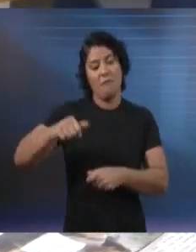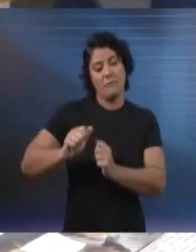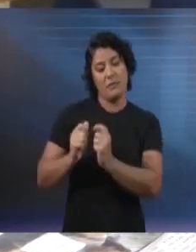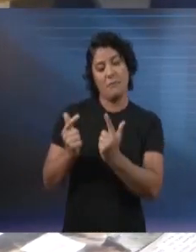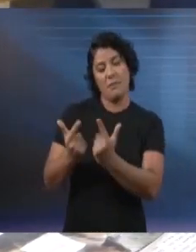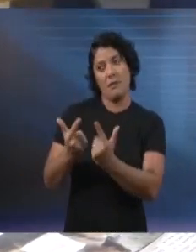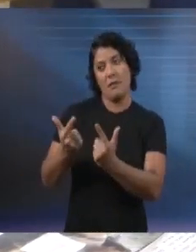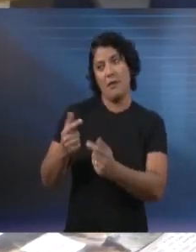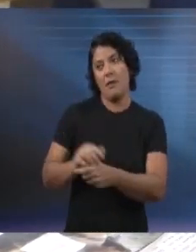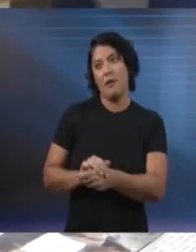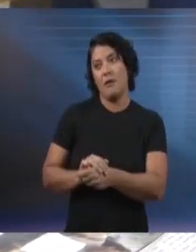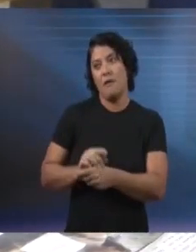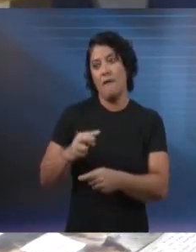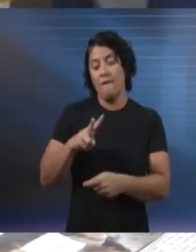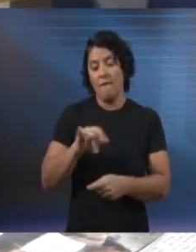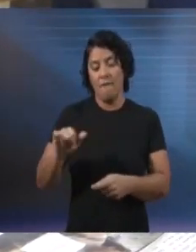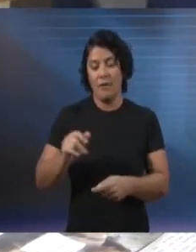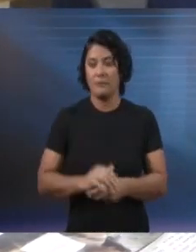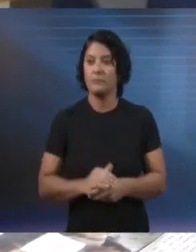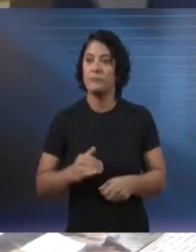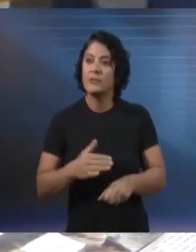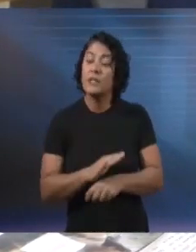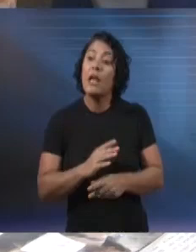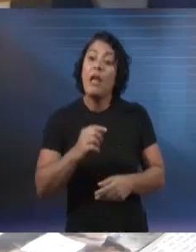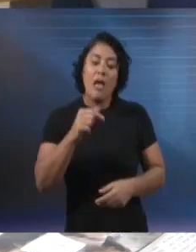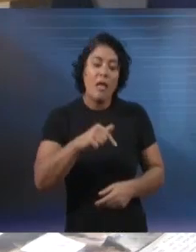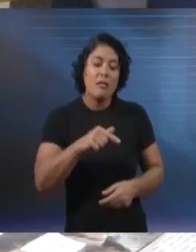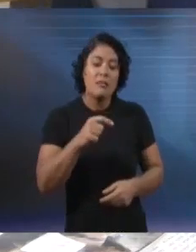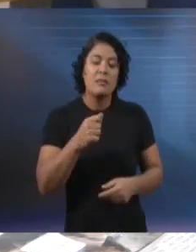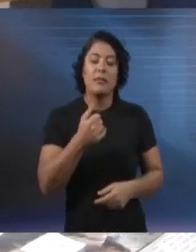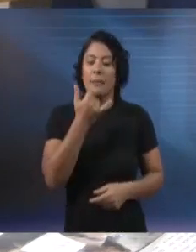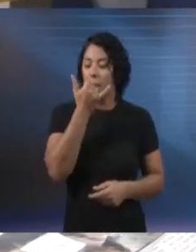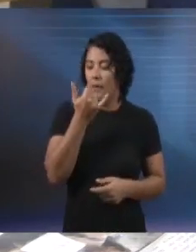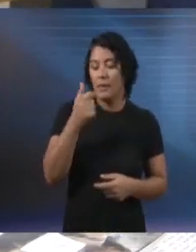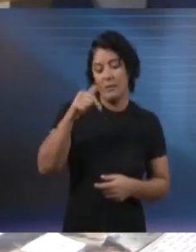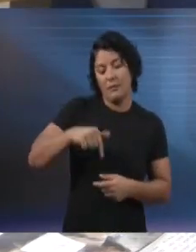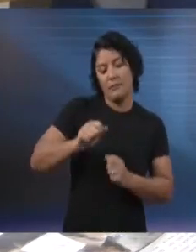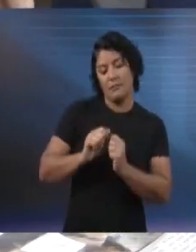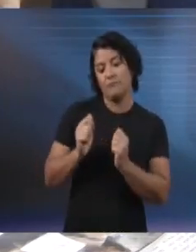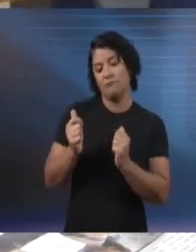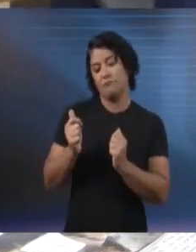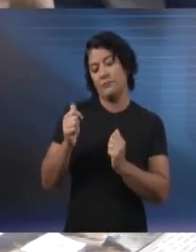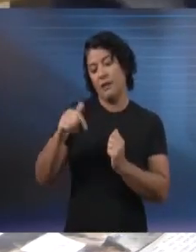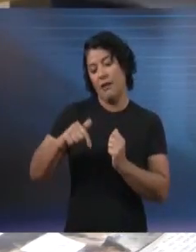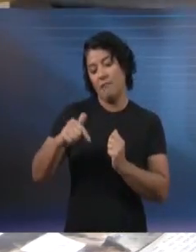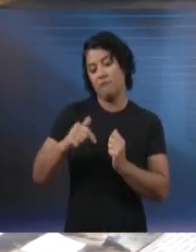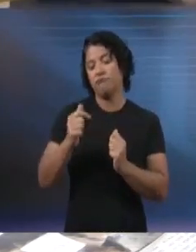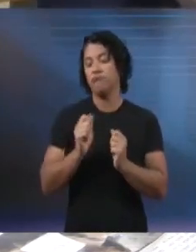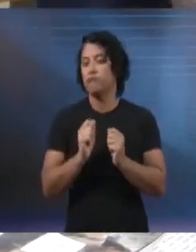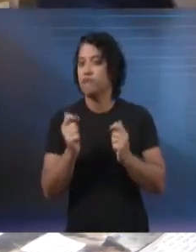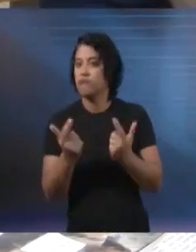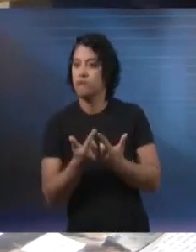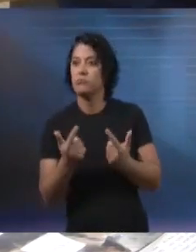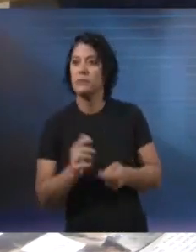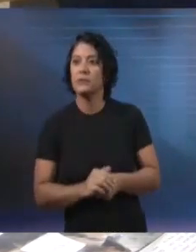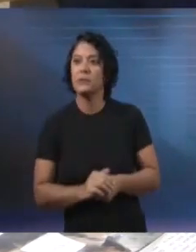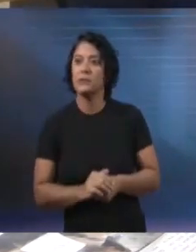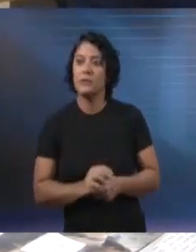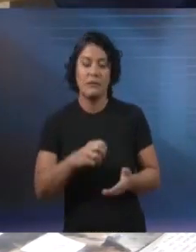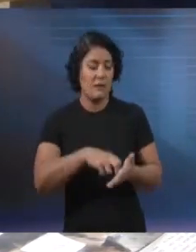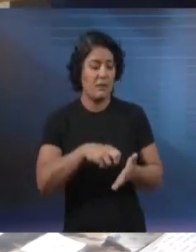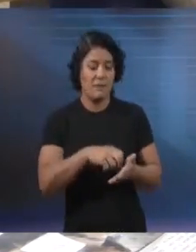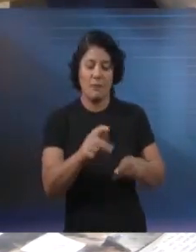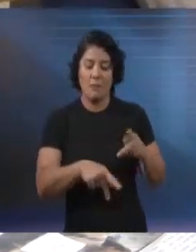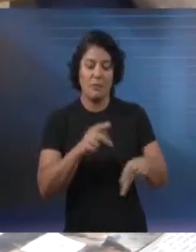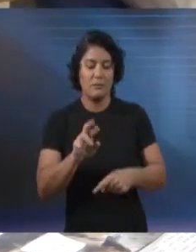vai derrotar, porque isso depende desta casa. Sem essa casa, o governo não sacrificará mais o povo do Rio